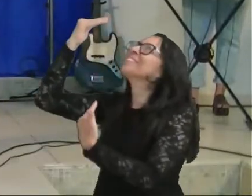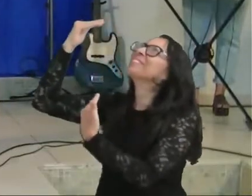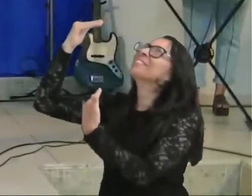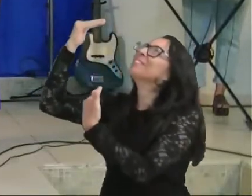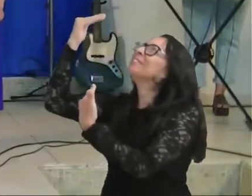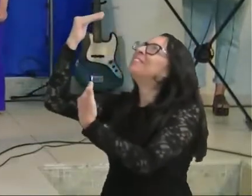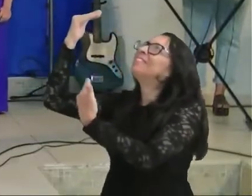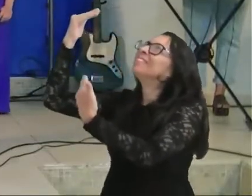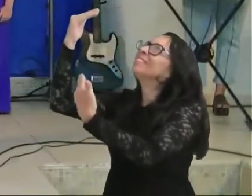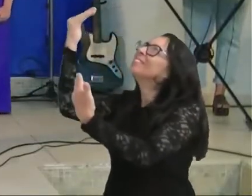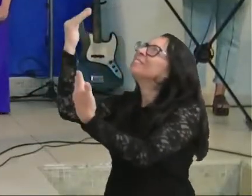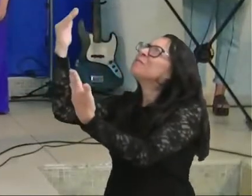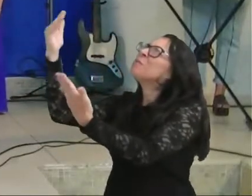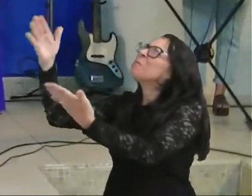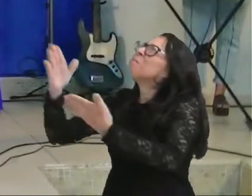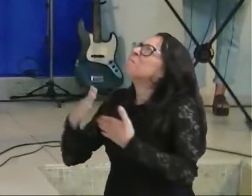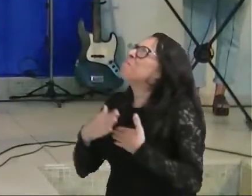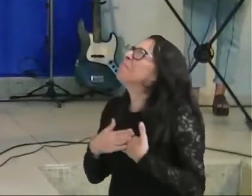agradeço,